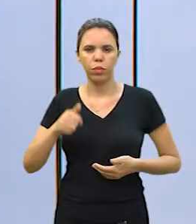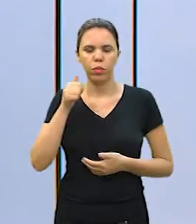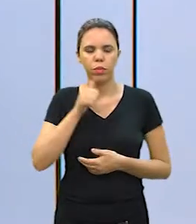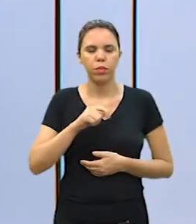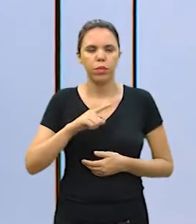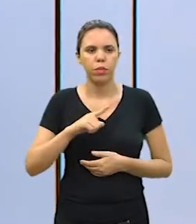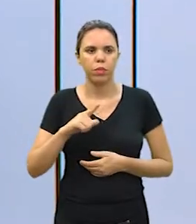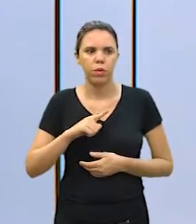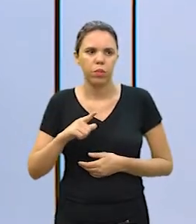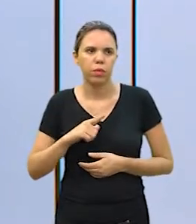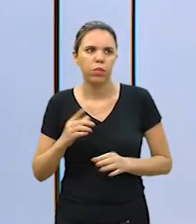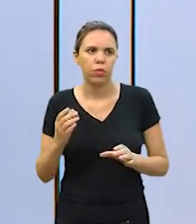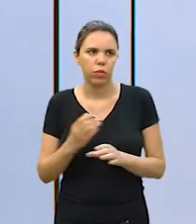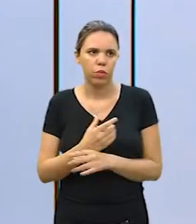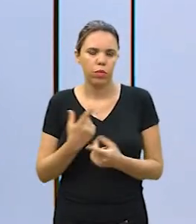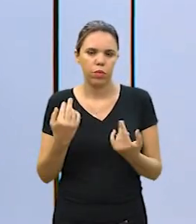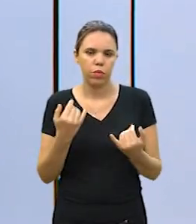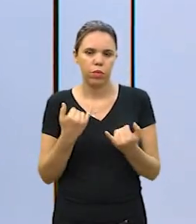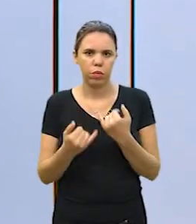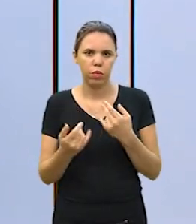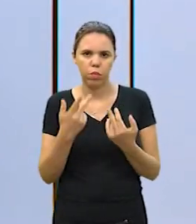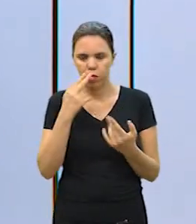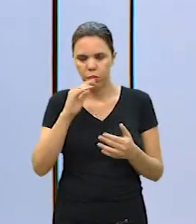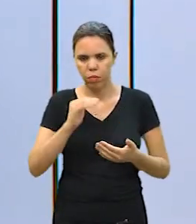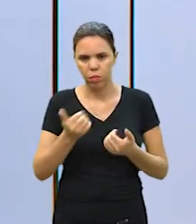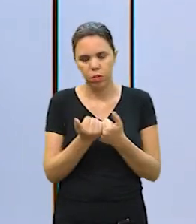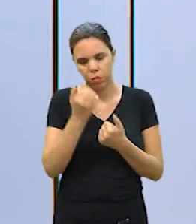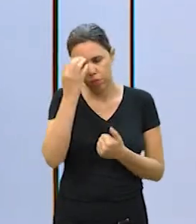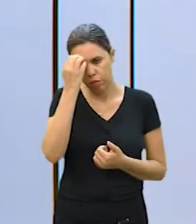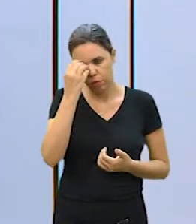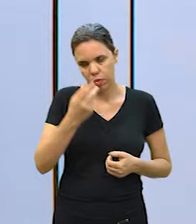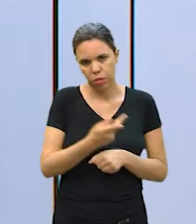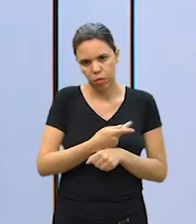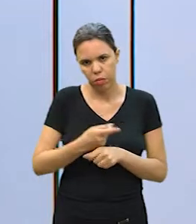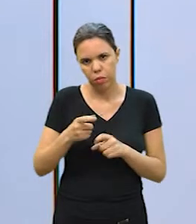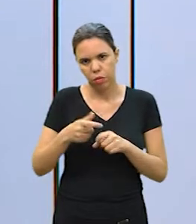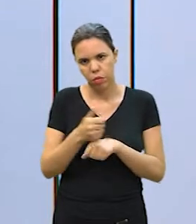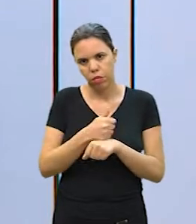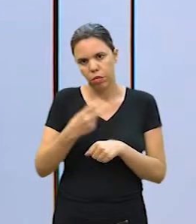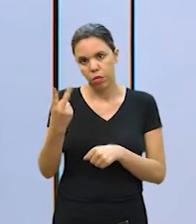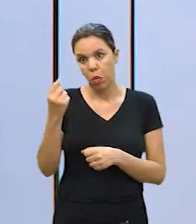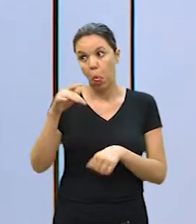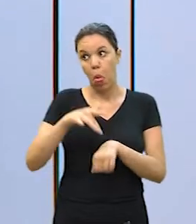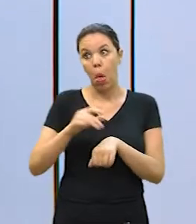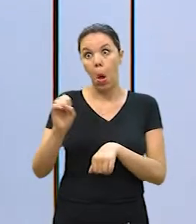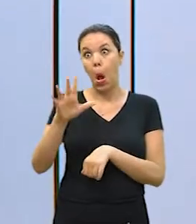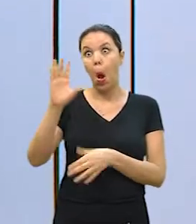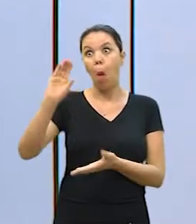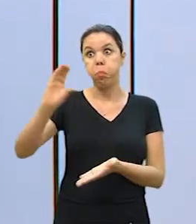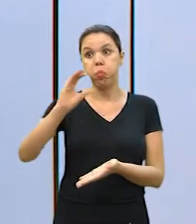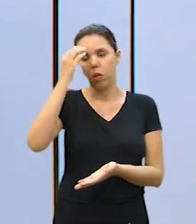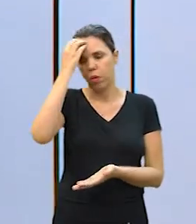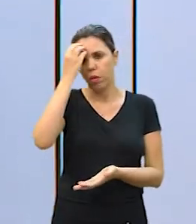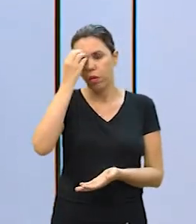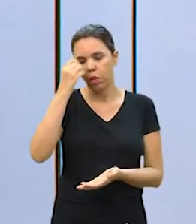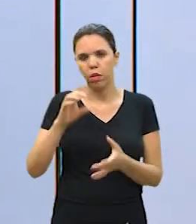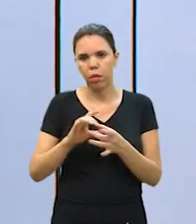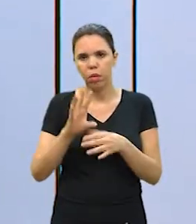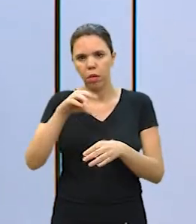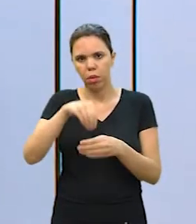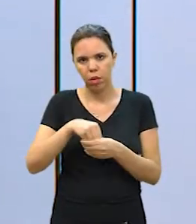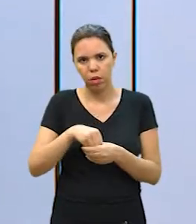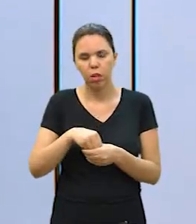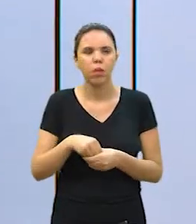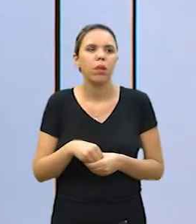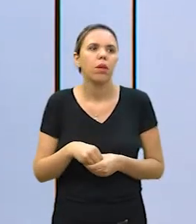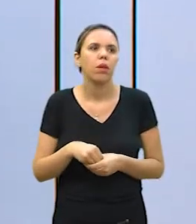e ela ter essa reconstrução. E procuramos, ele pediu um valor absurdo para fazer isso, sendo que estava